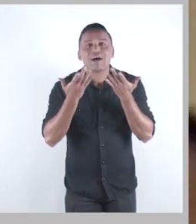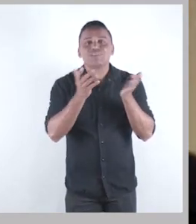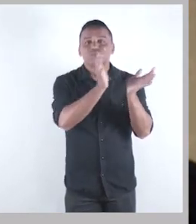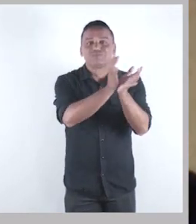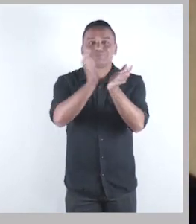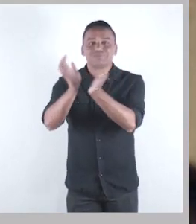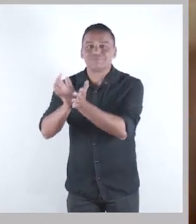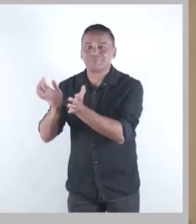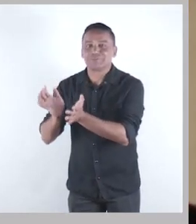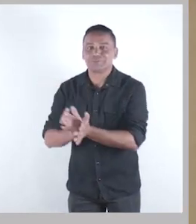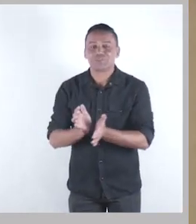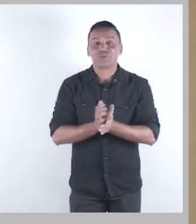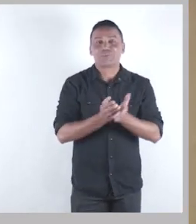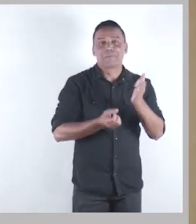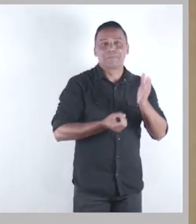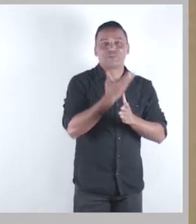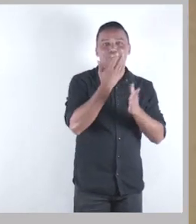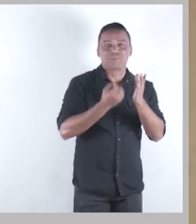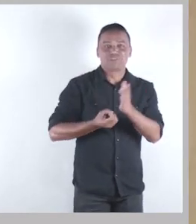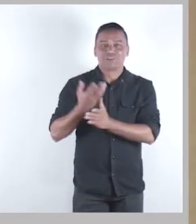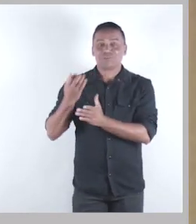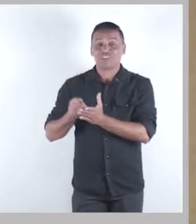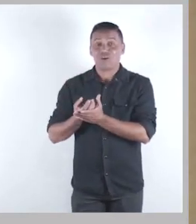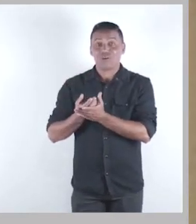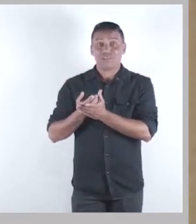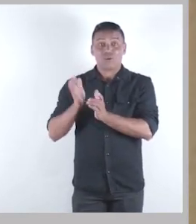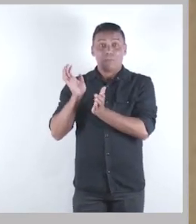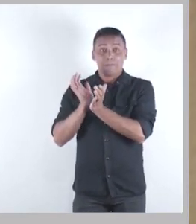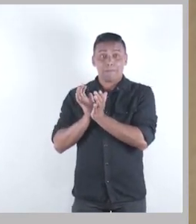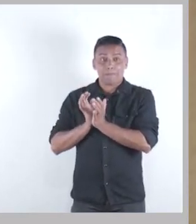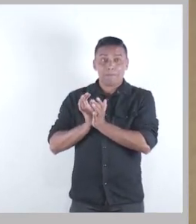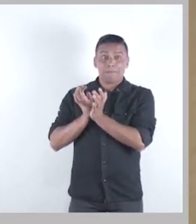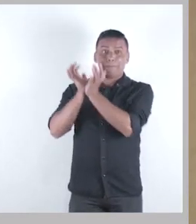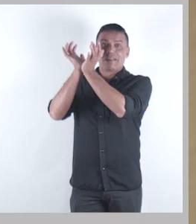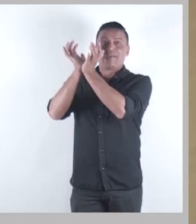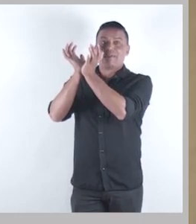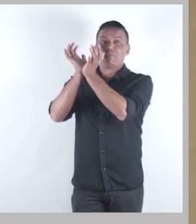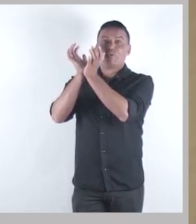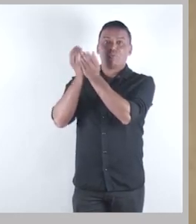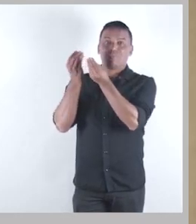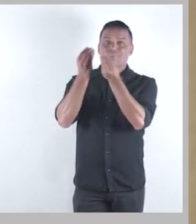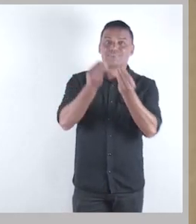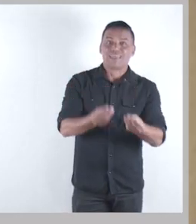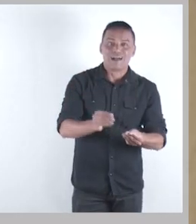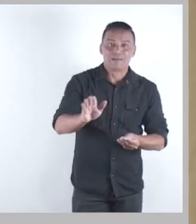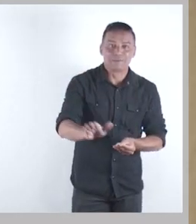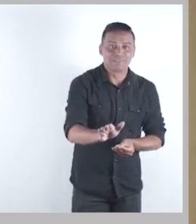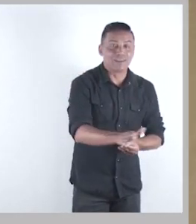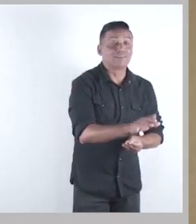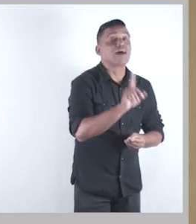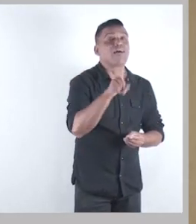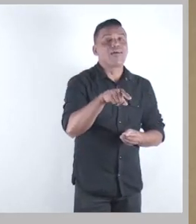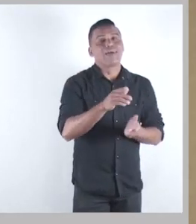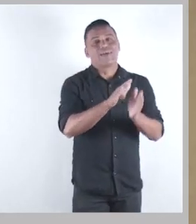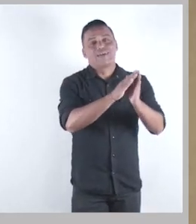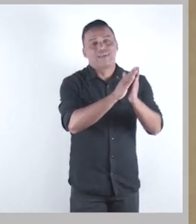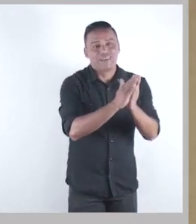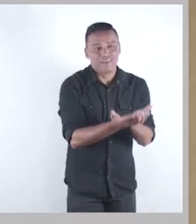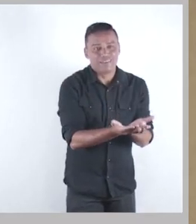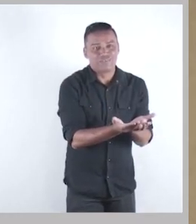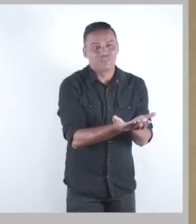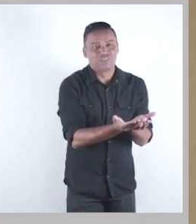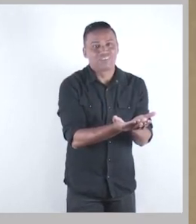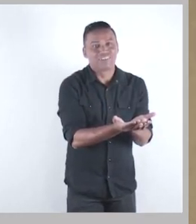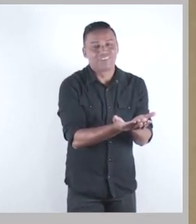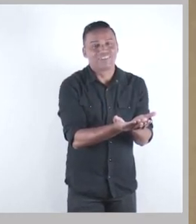isso, portanto, é premiado com livros. O que é que nós pretendemos? Nós pretendemos intervir também